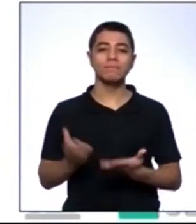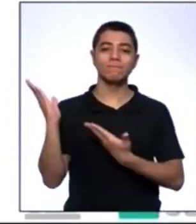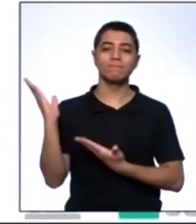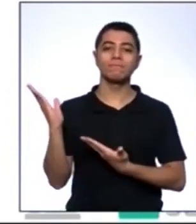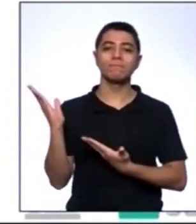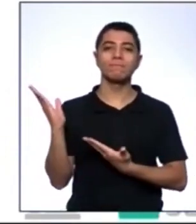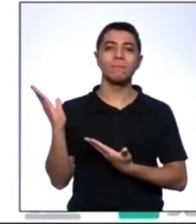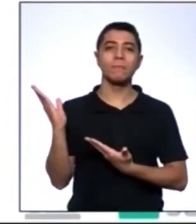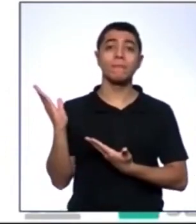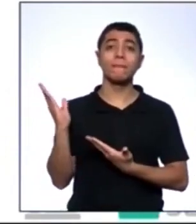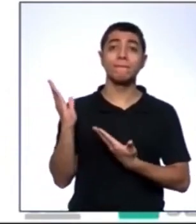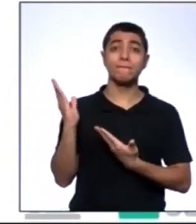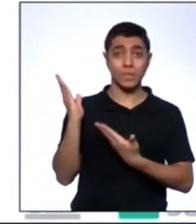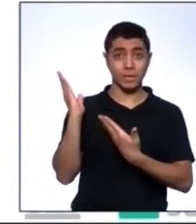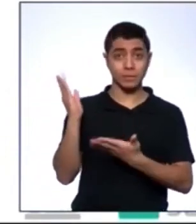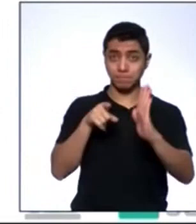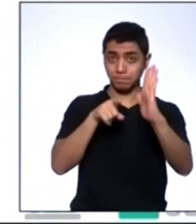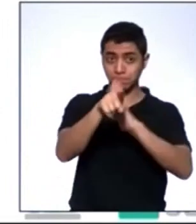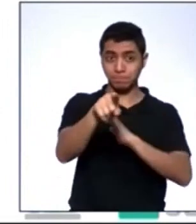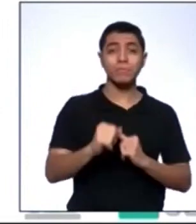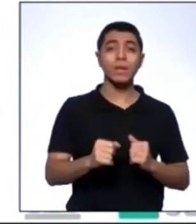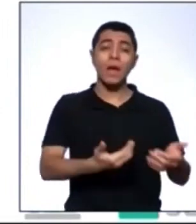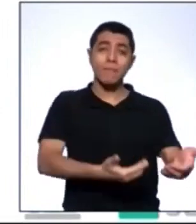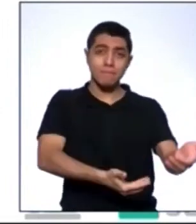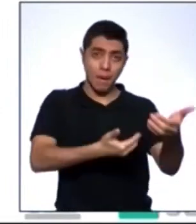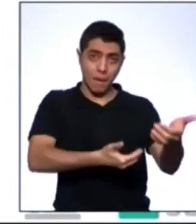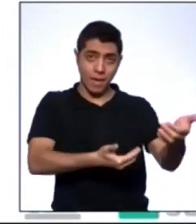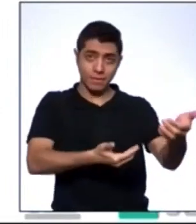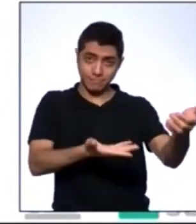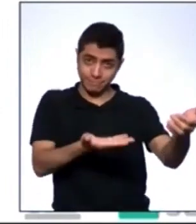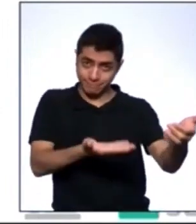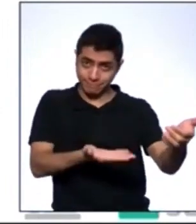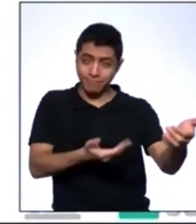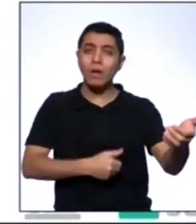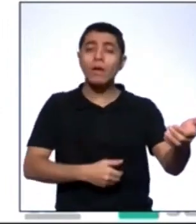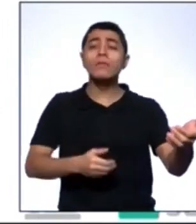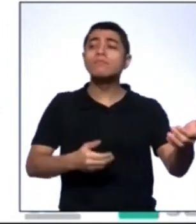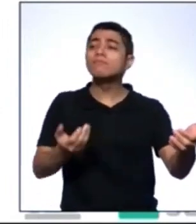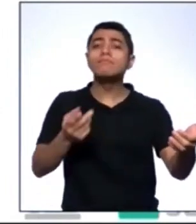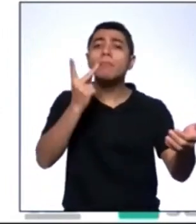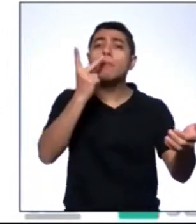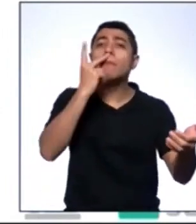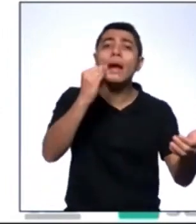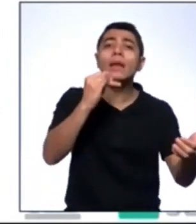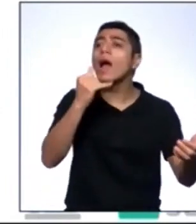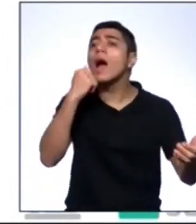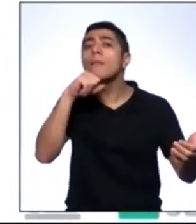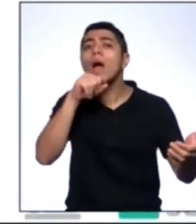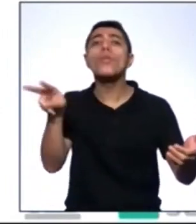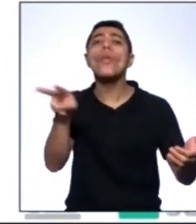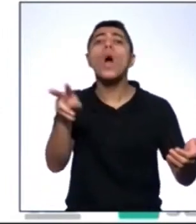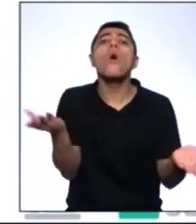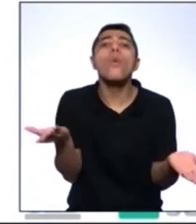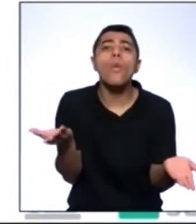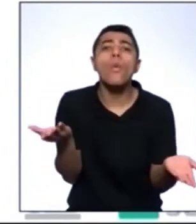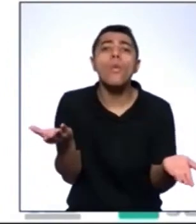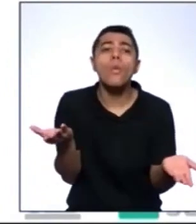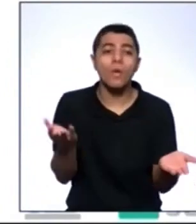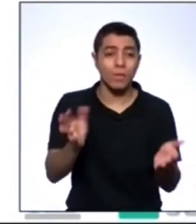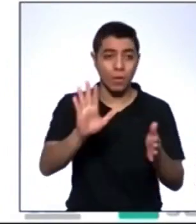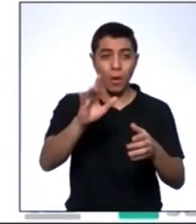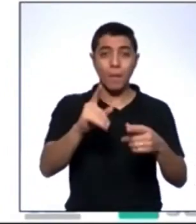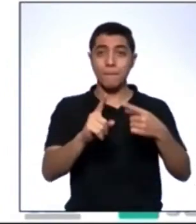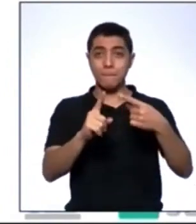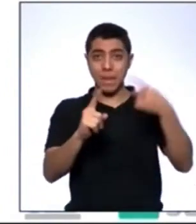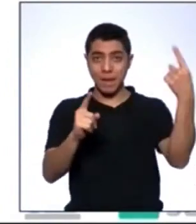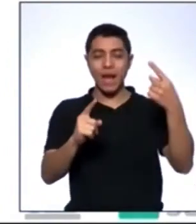o casal que são os pais daquele bebê. Vamos pegar a primeira bandinha daquela criança. Olha lá, passei um traço para ficar mais fácil.